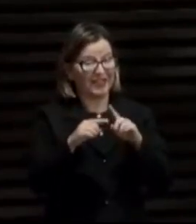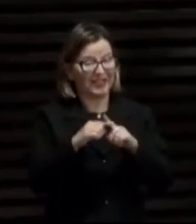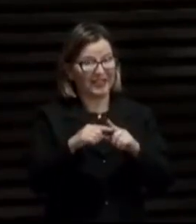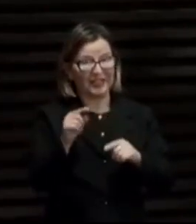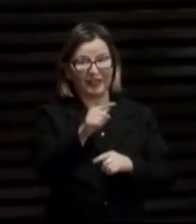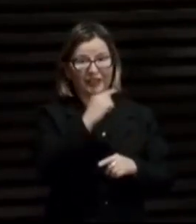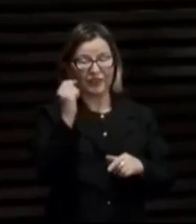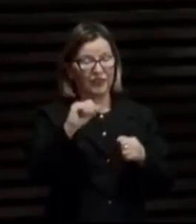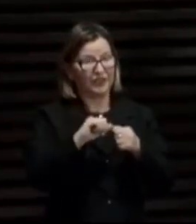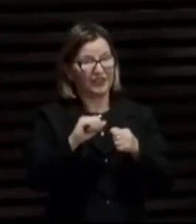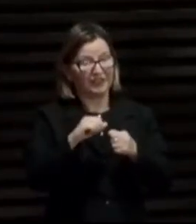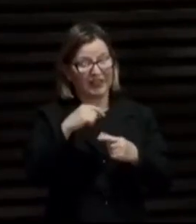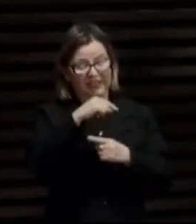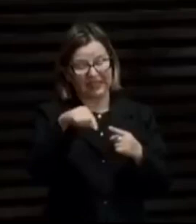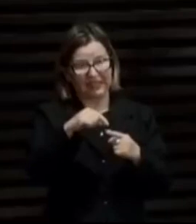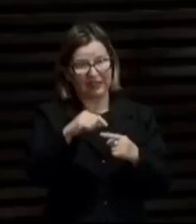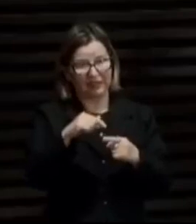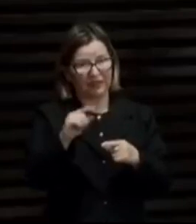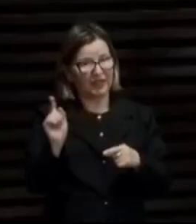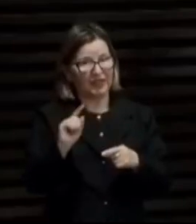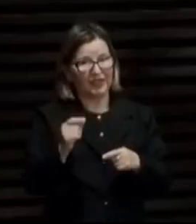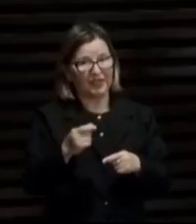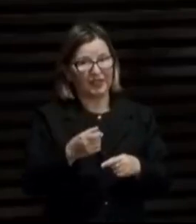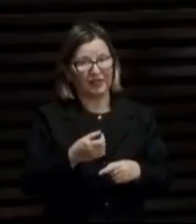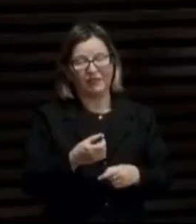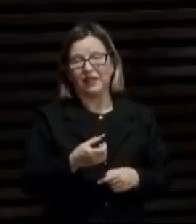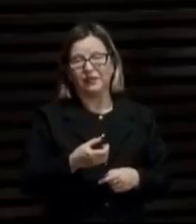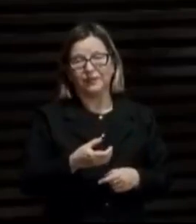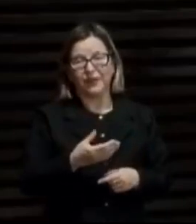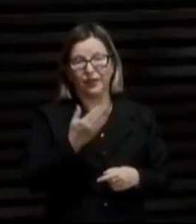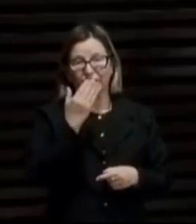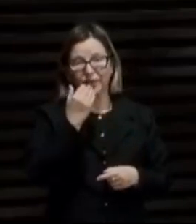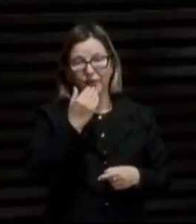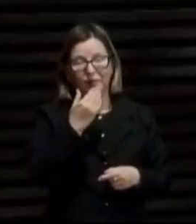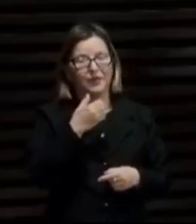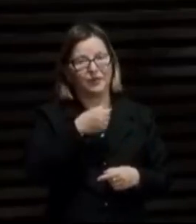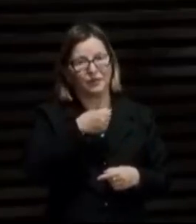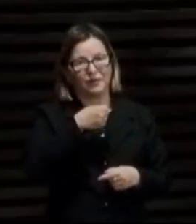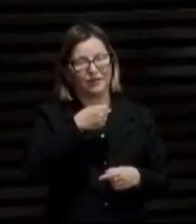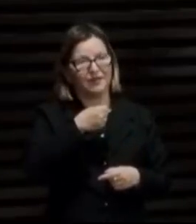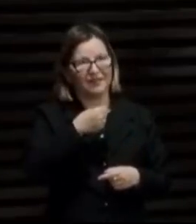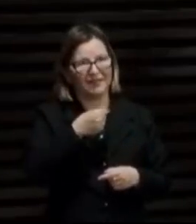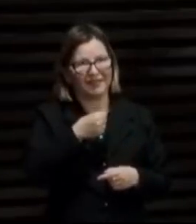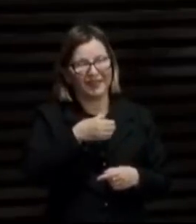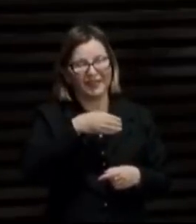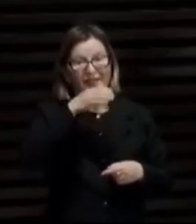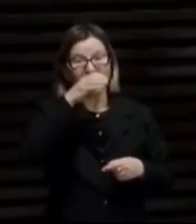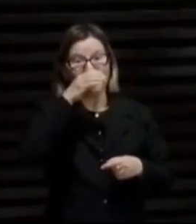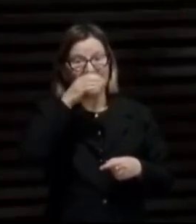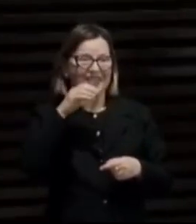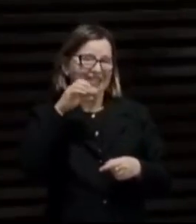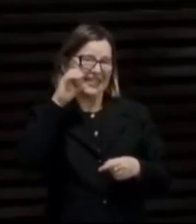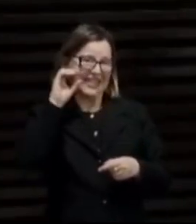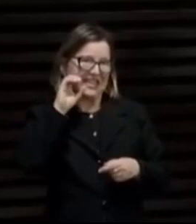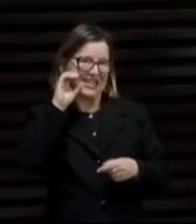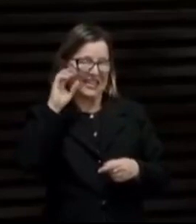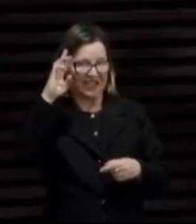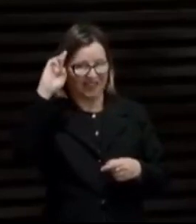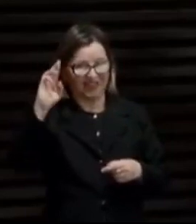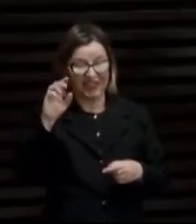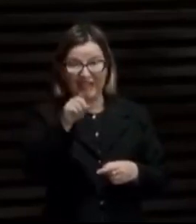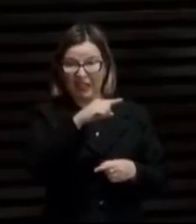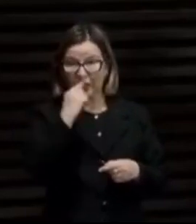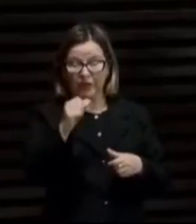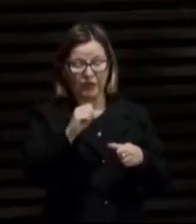a ceia do Senhor que vai nos tornar santos. São ordenanças de Deus, a ceia, em memória de mim, Jesus disse.